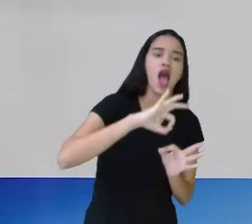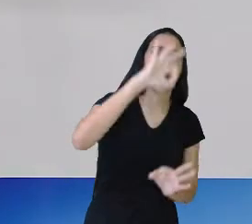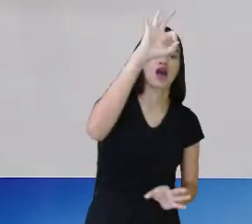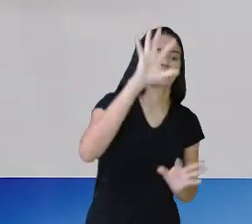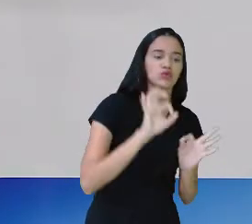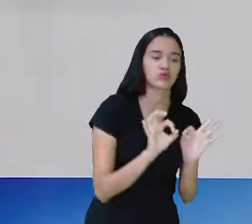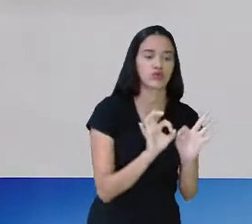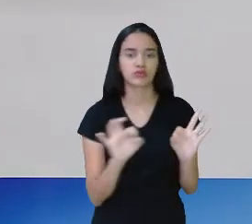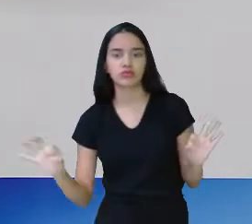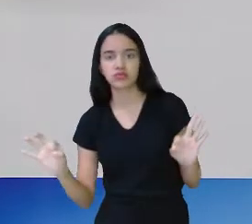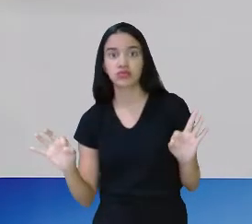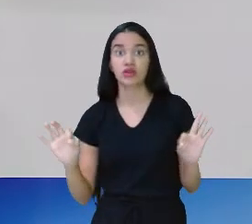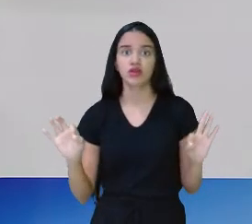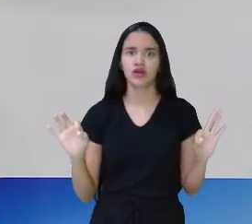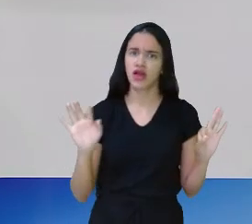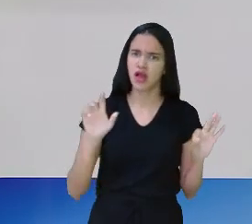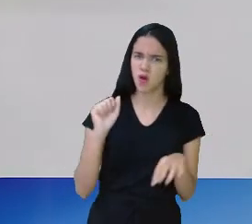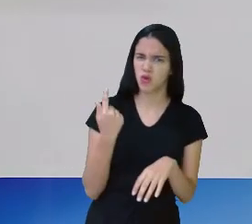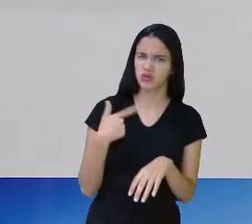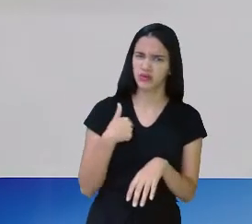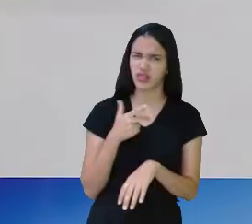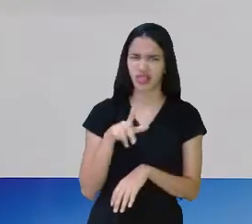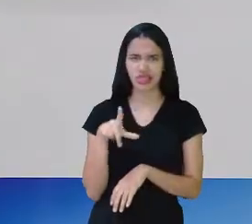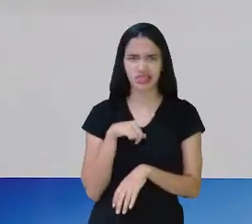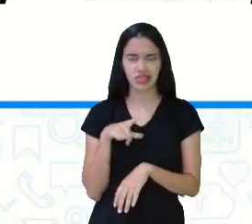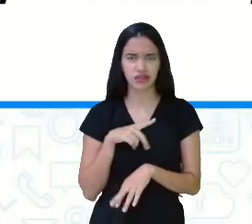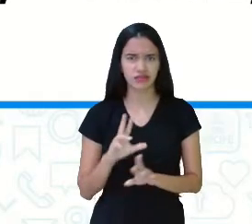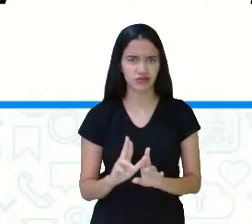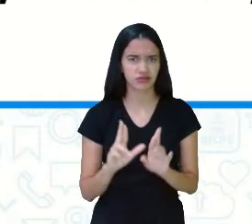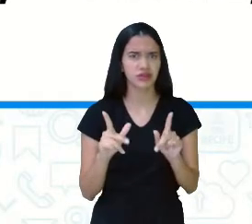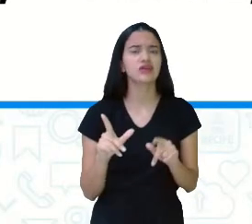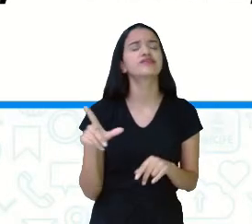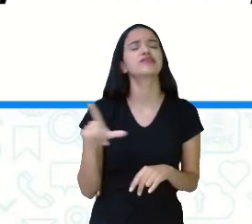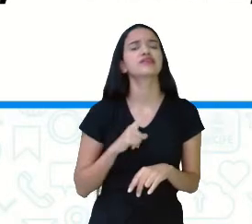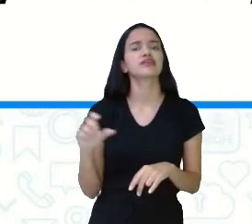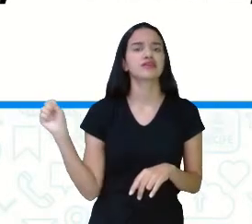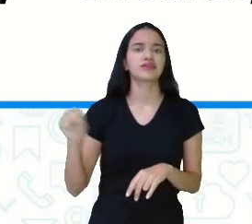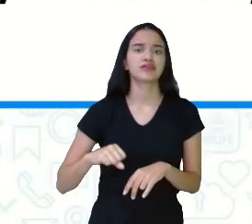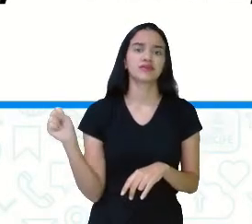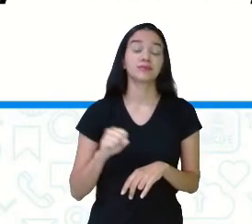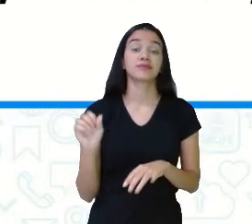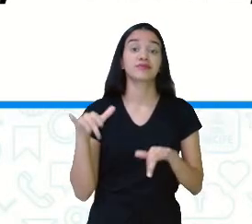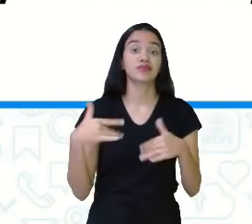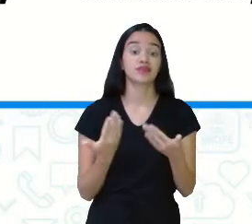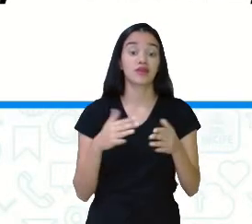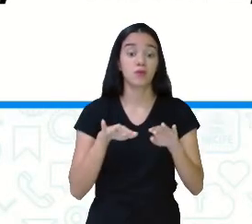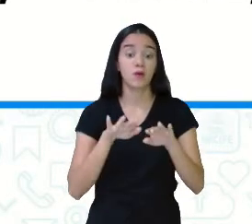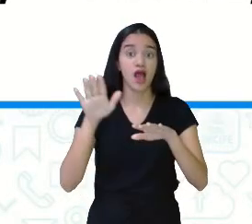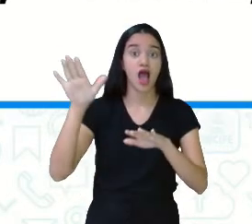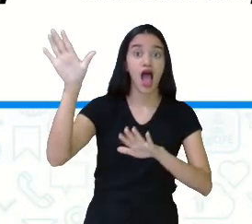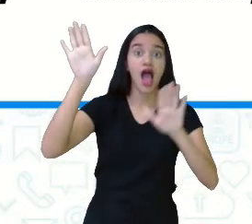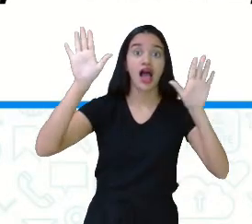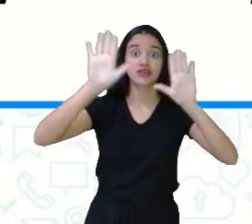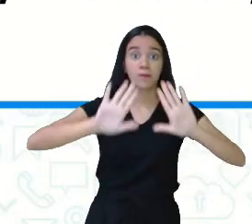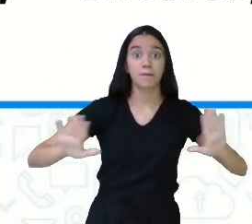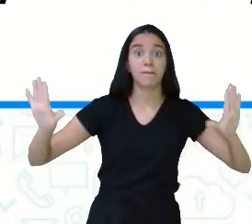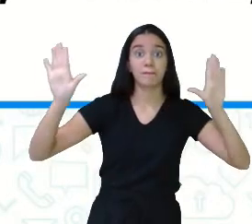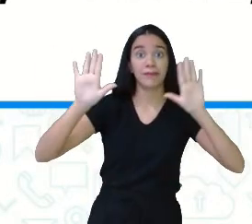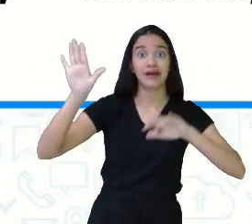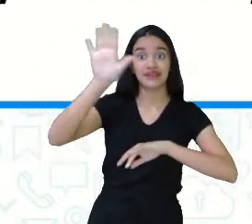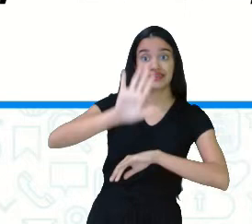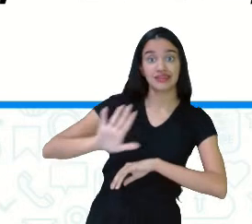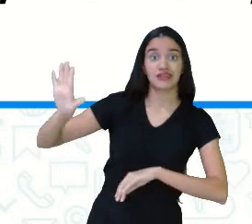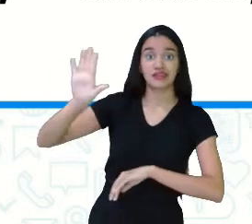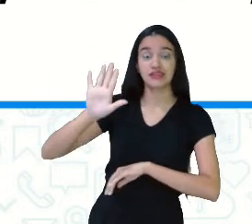e comprimento. Hoje, professora, e tem diferença? Tem sim. As figuras espaciais, elas têm 3